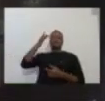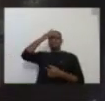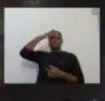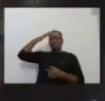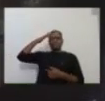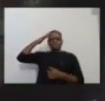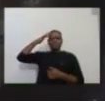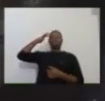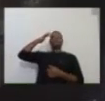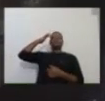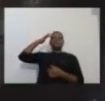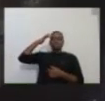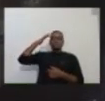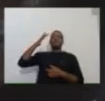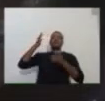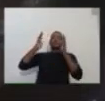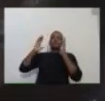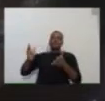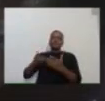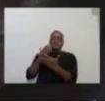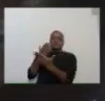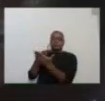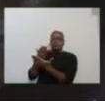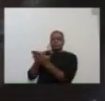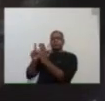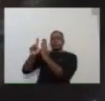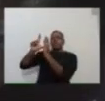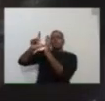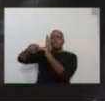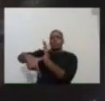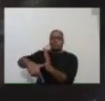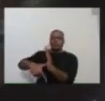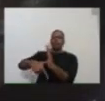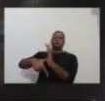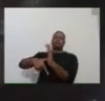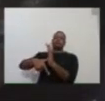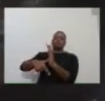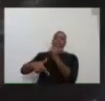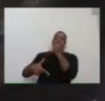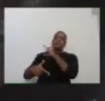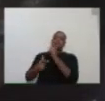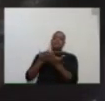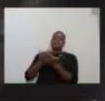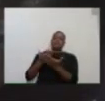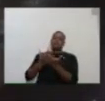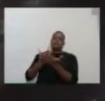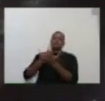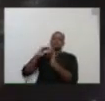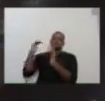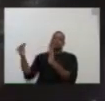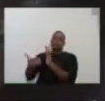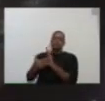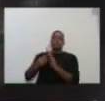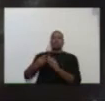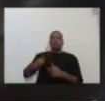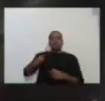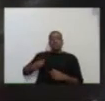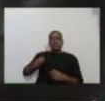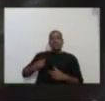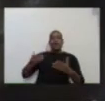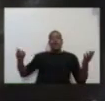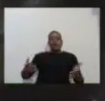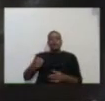e resolva estudar. E isso tudo existe o SENAC para fomentar este meio de campo